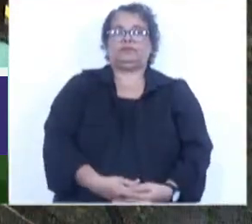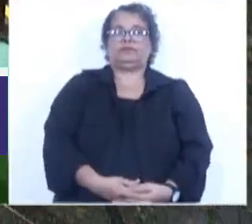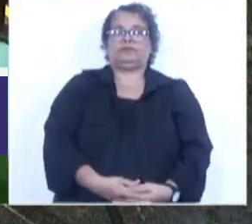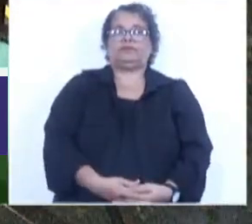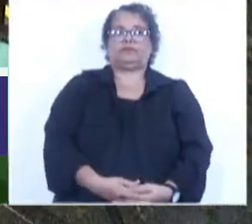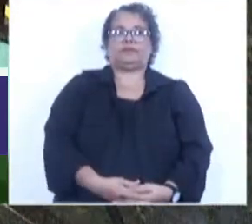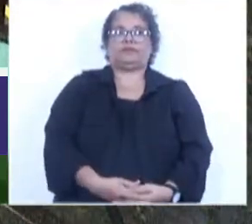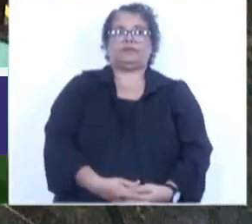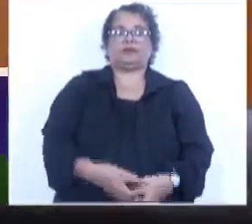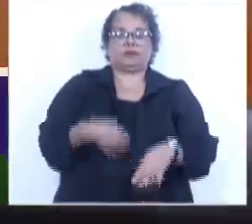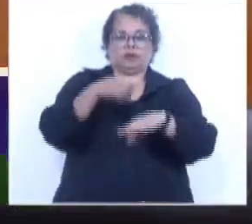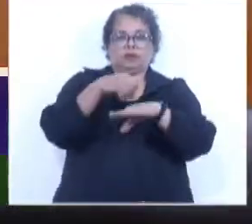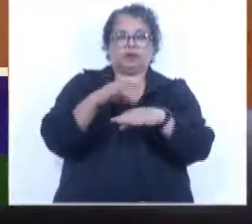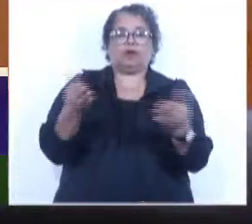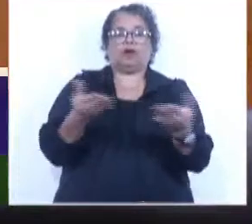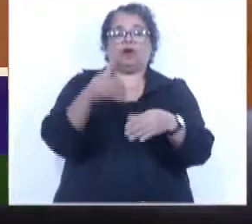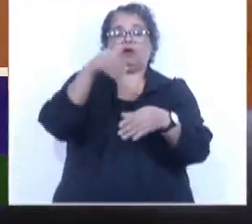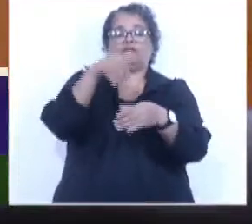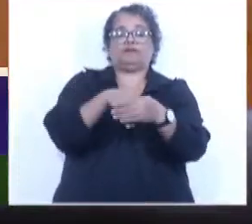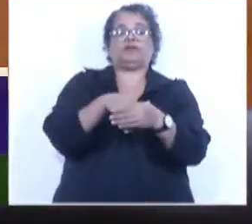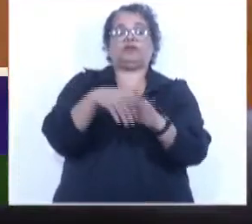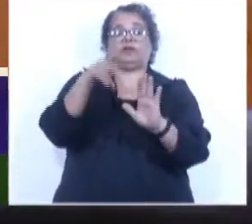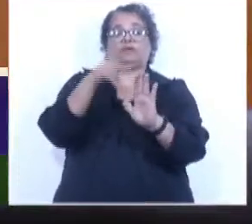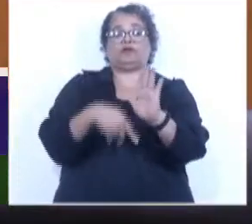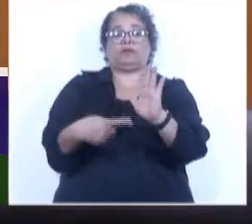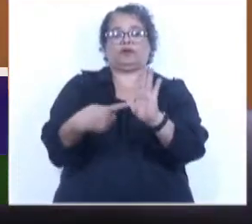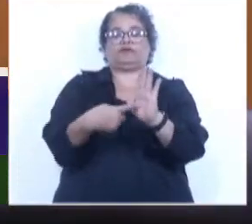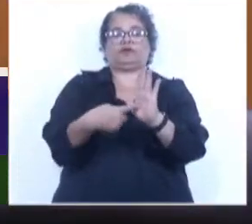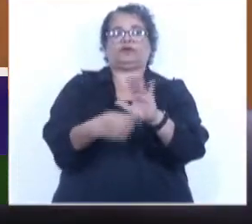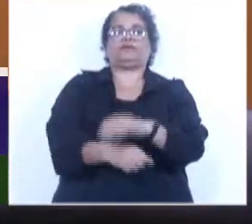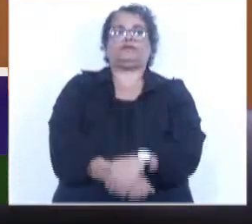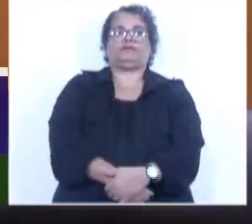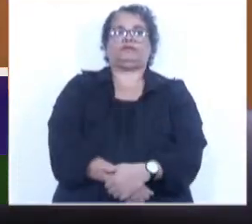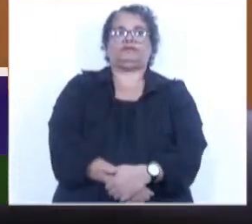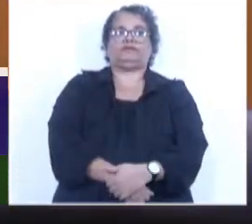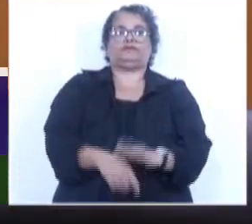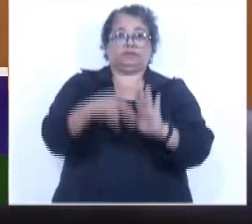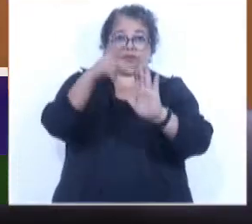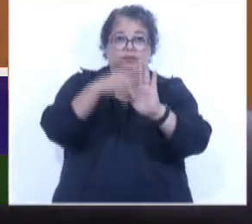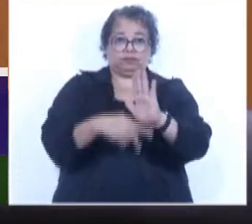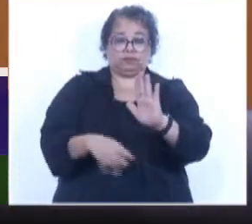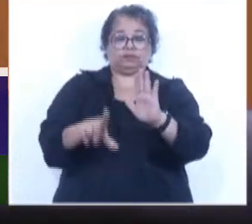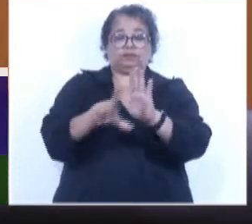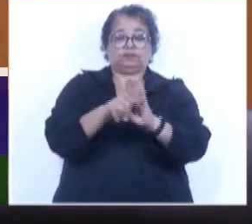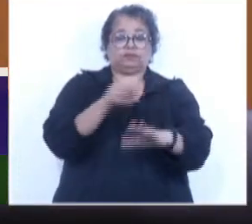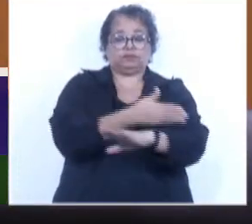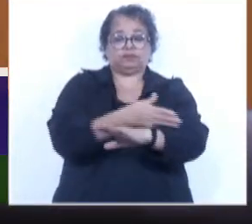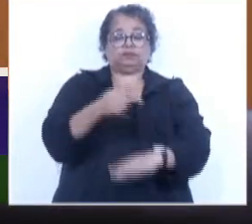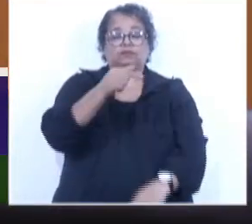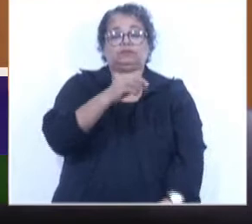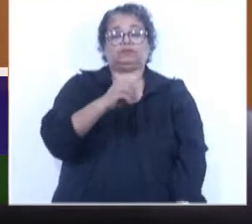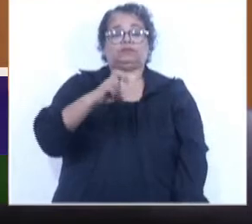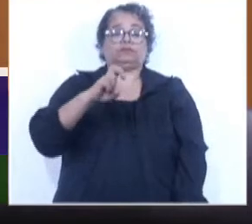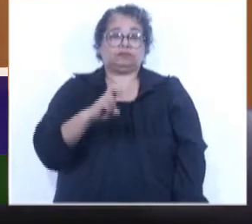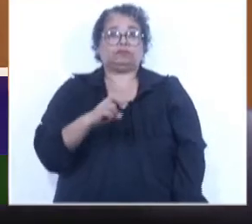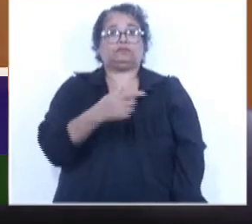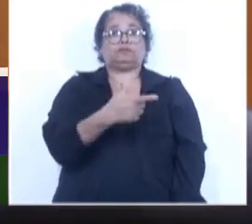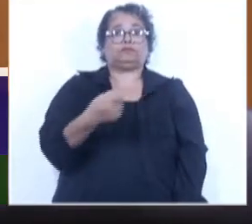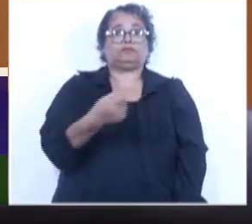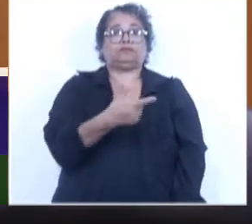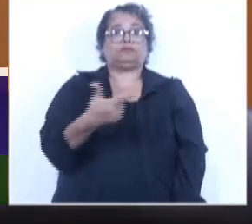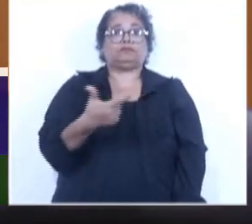traremos agora na votação do projeto projeto de lei ordinário 705/22